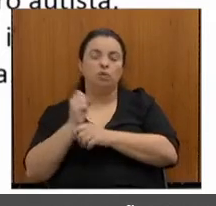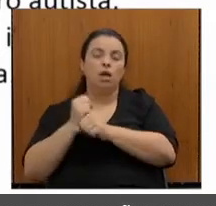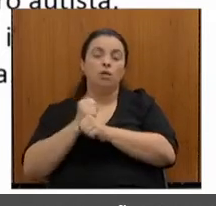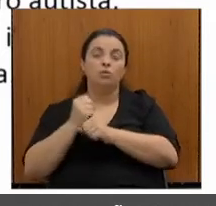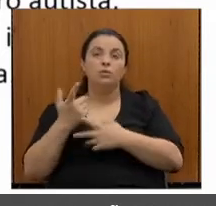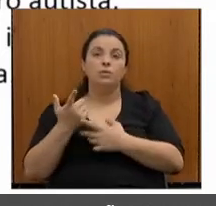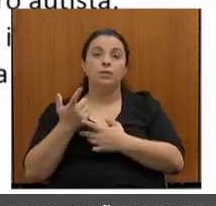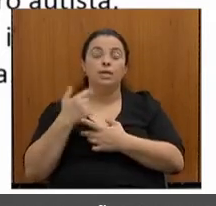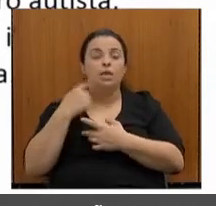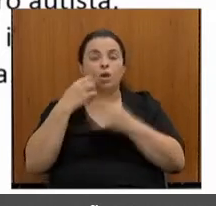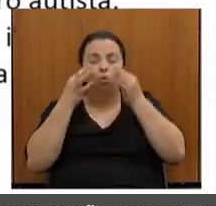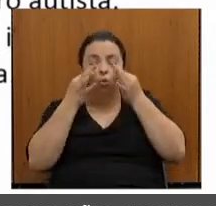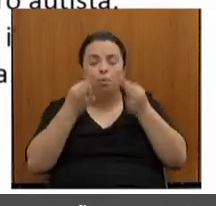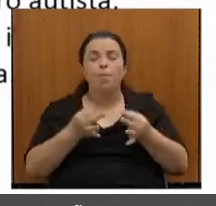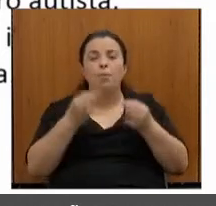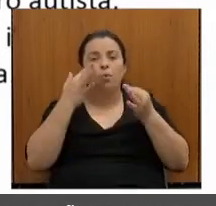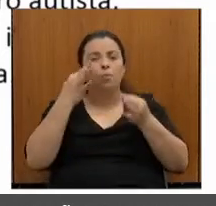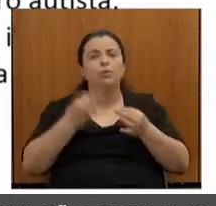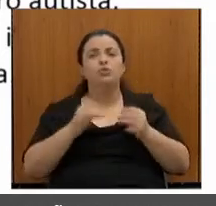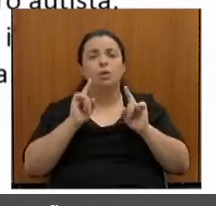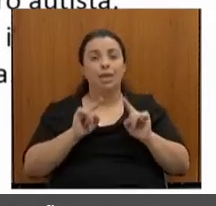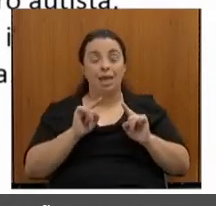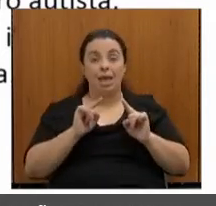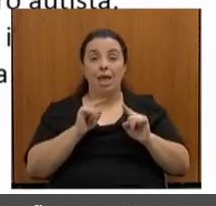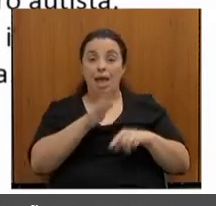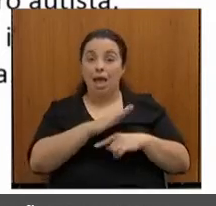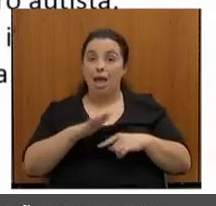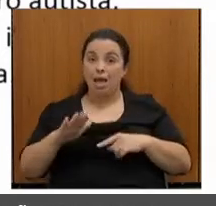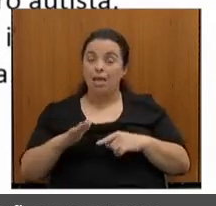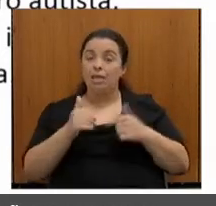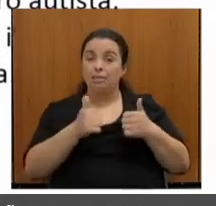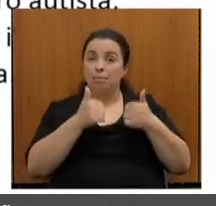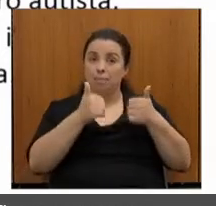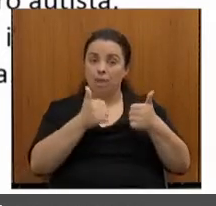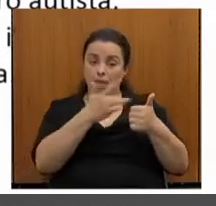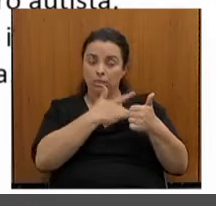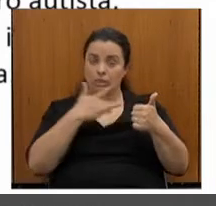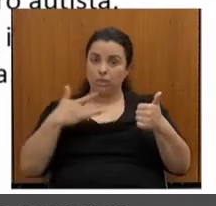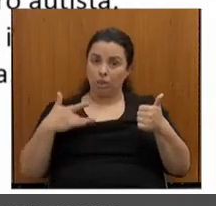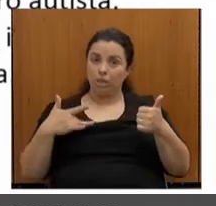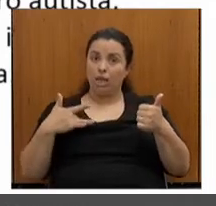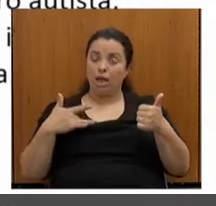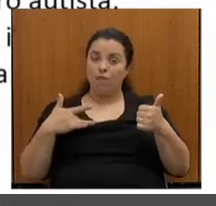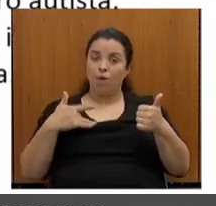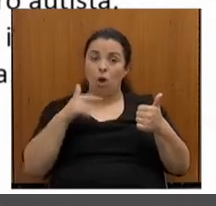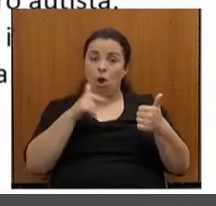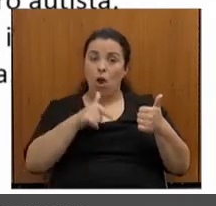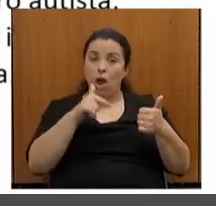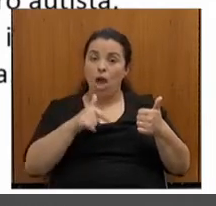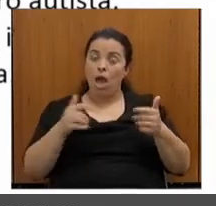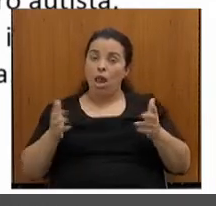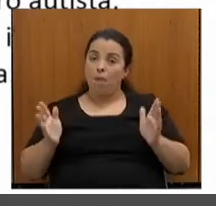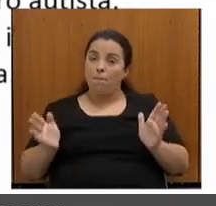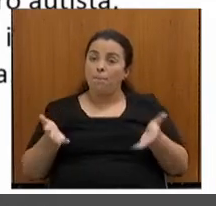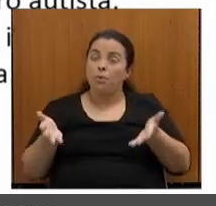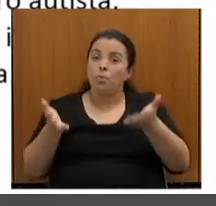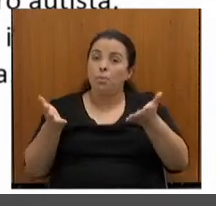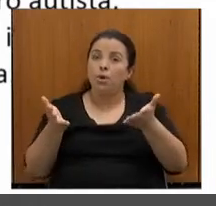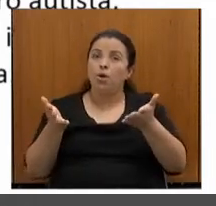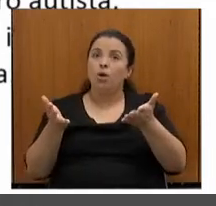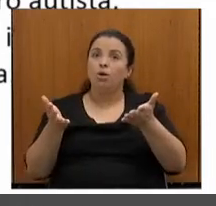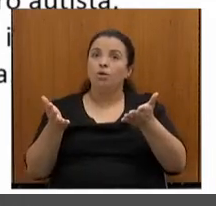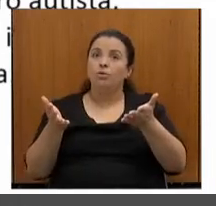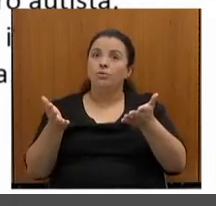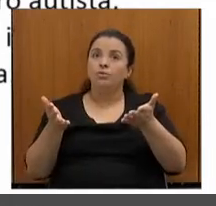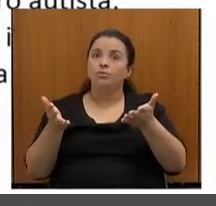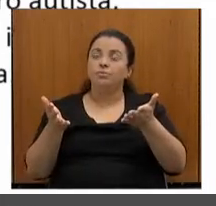ela vai promover naquela família onde ela vive um enorme esforço dessa mãe para ser